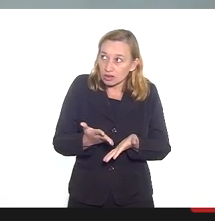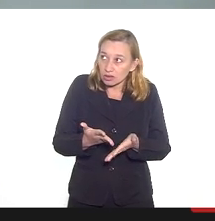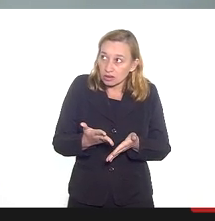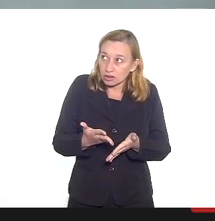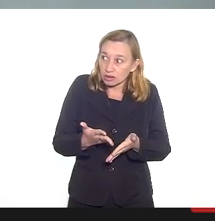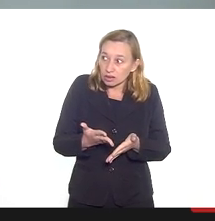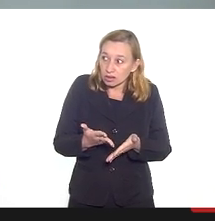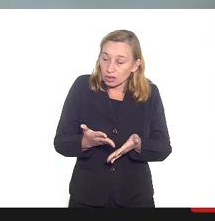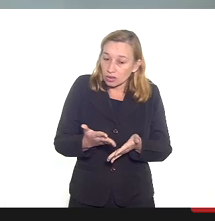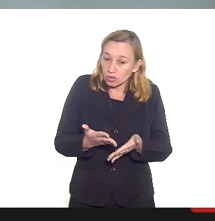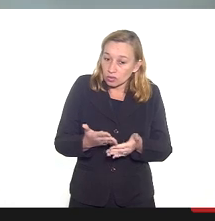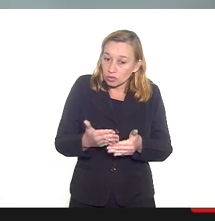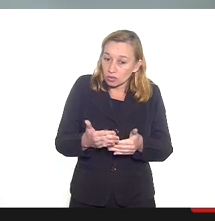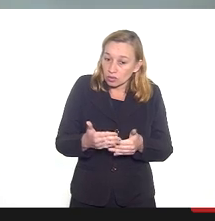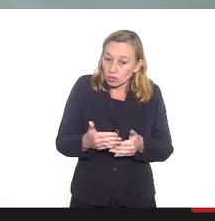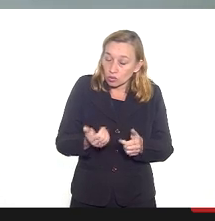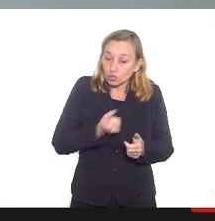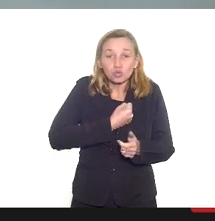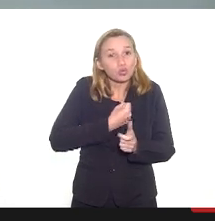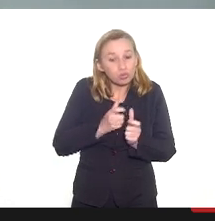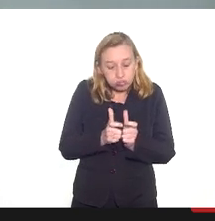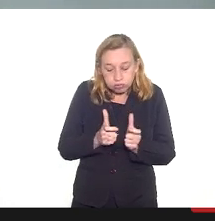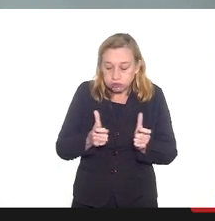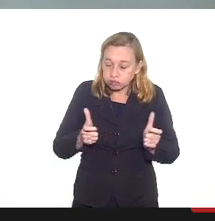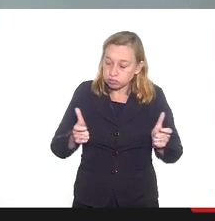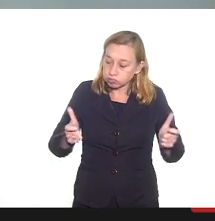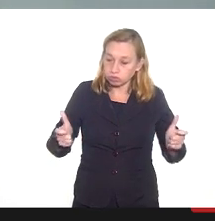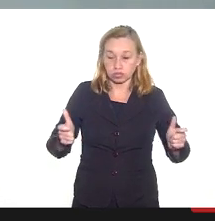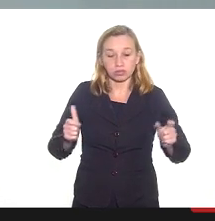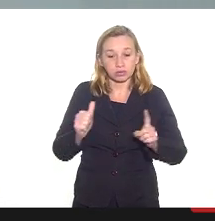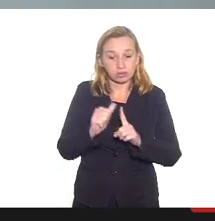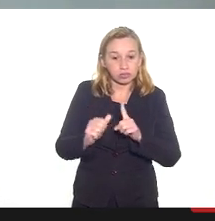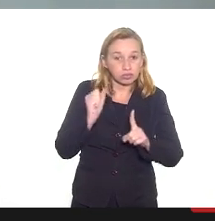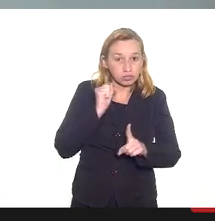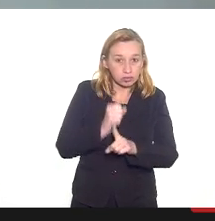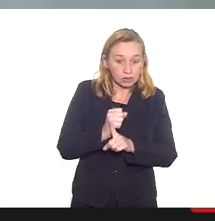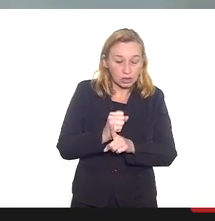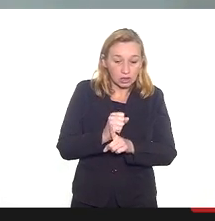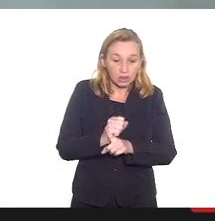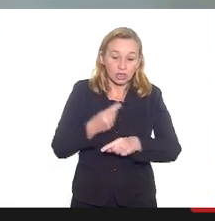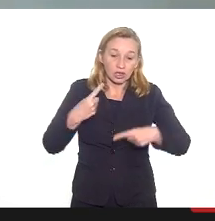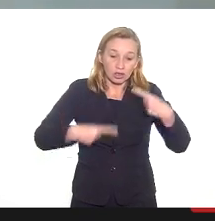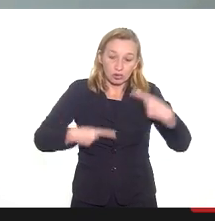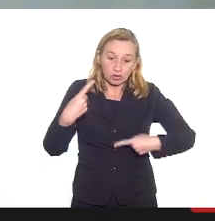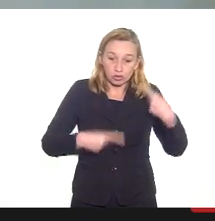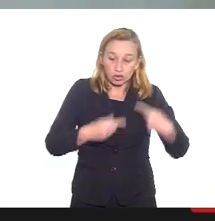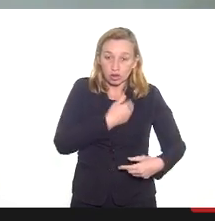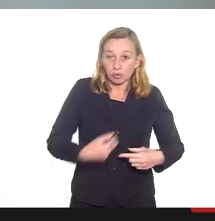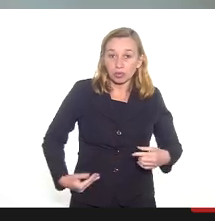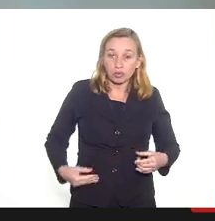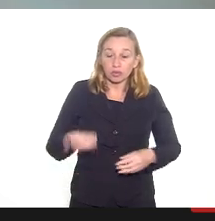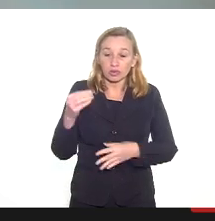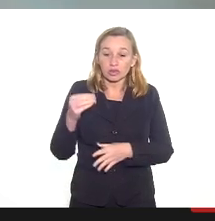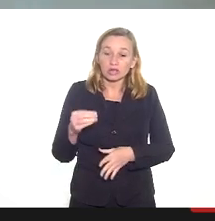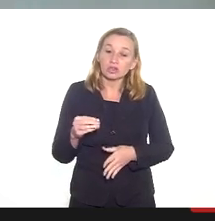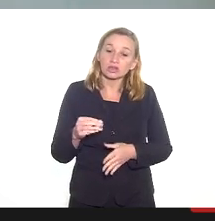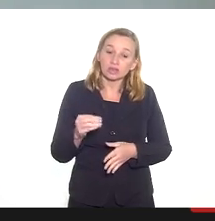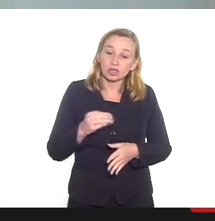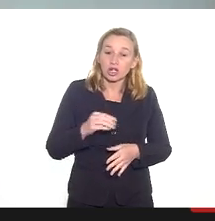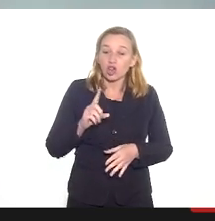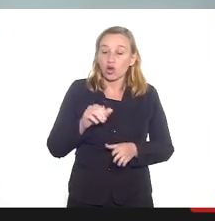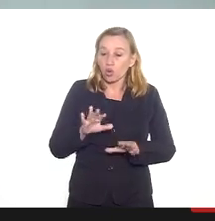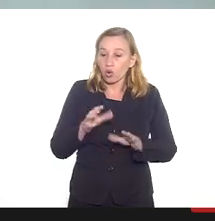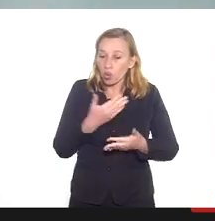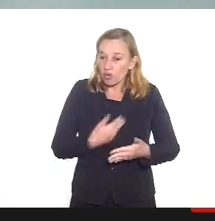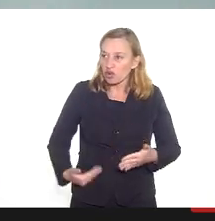elevou, né, o aumento dos casos, a ineficácia das políticas públicas, não só do governo federal,